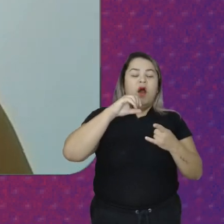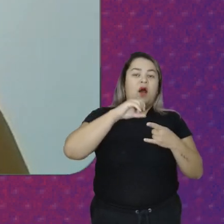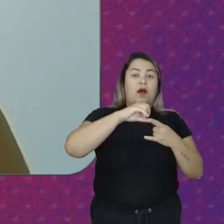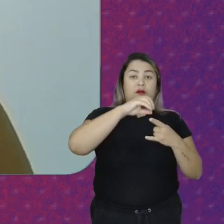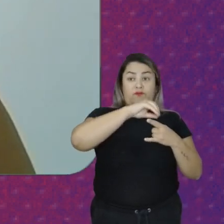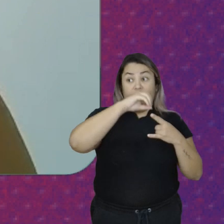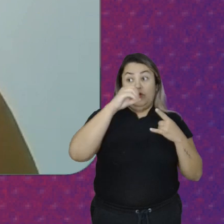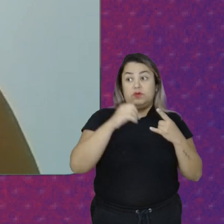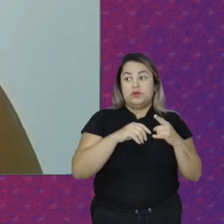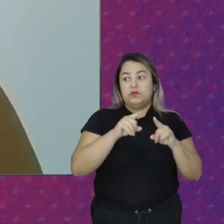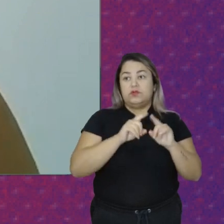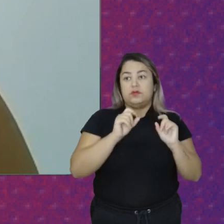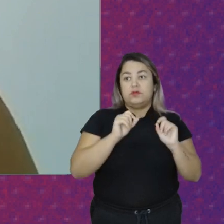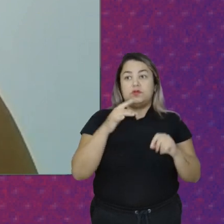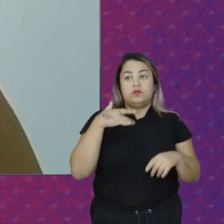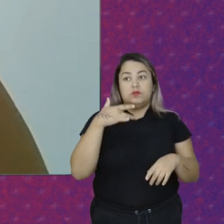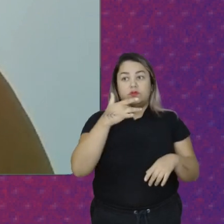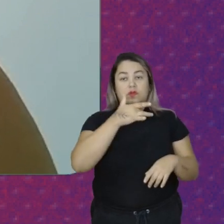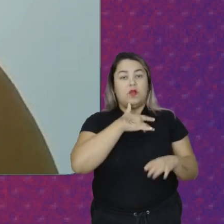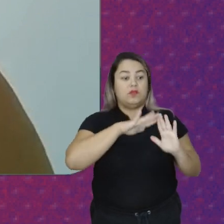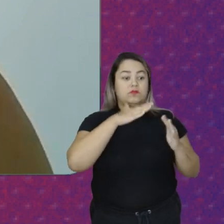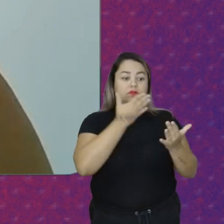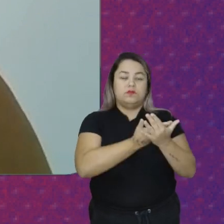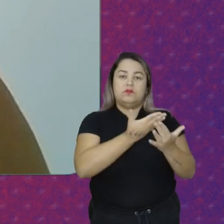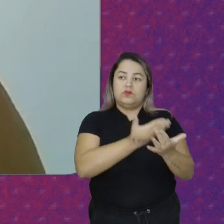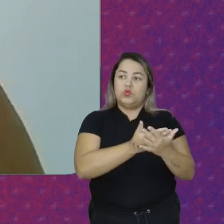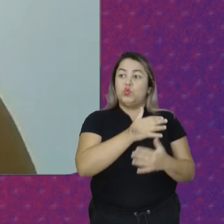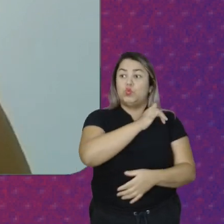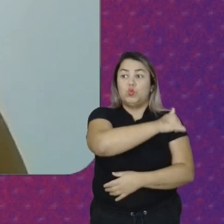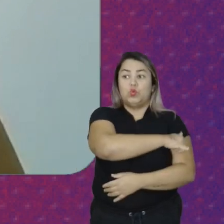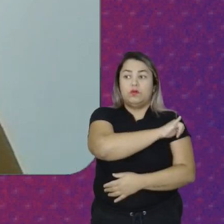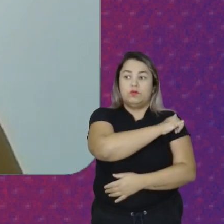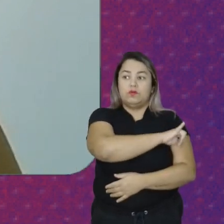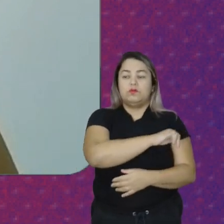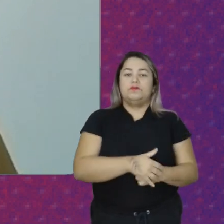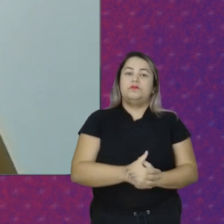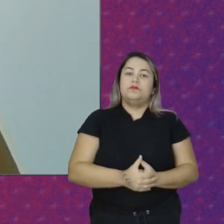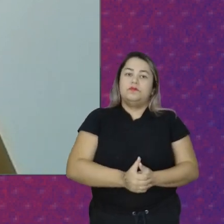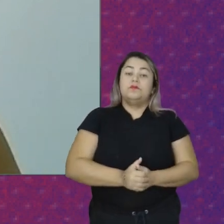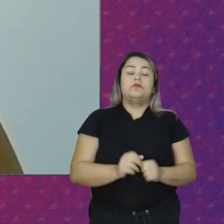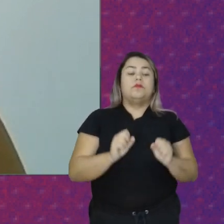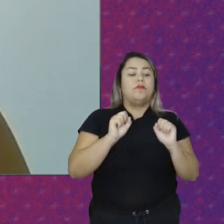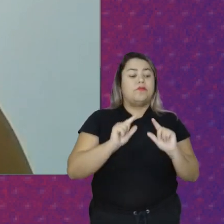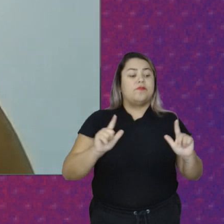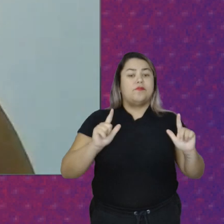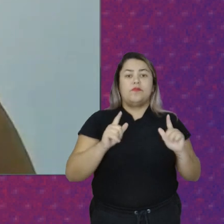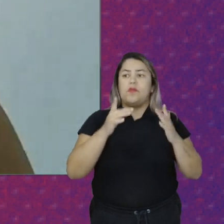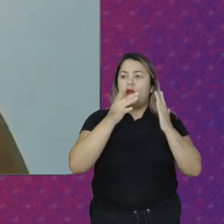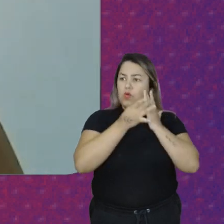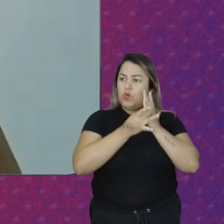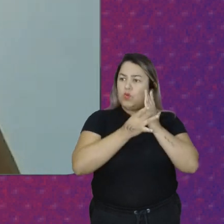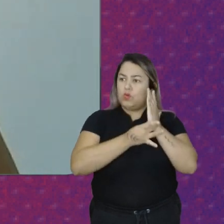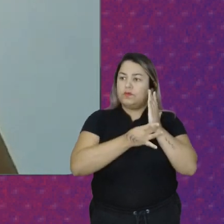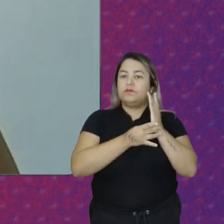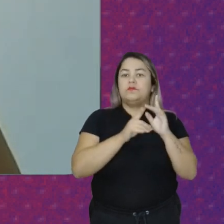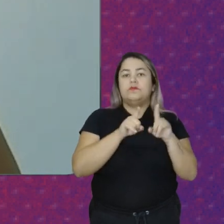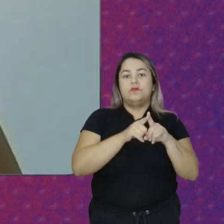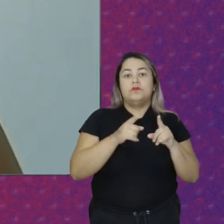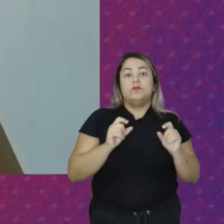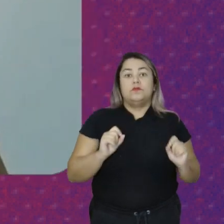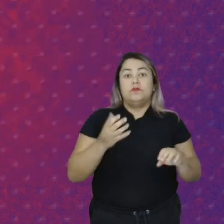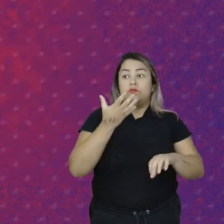da Escola Nacional de Saúde Pública do Rio de Janeiro, tem lançado várias cartilhas. Então, recentemente,